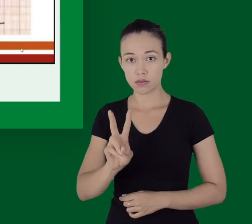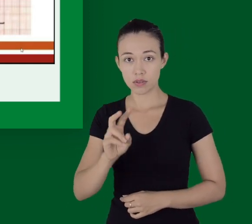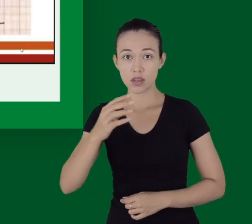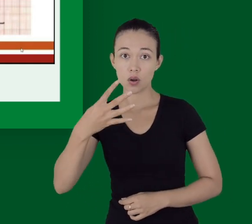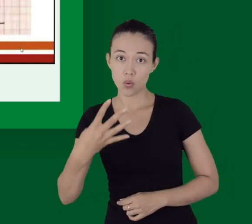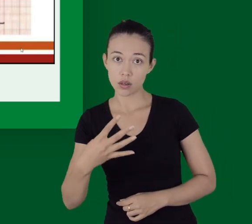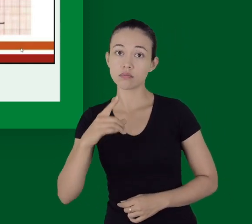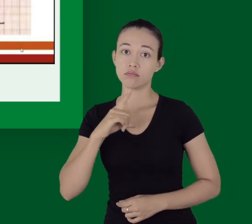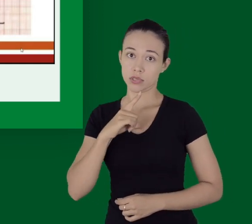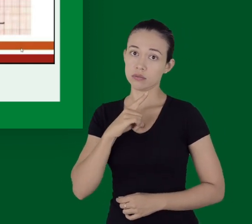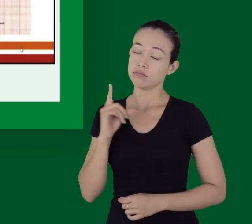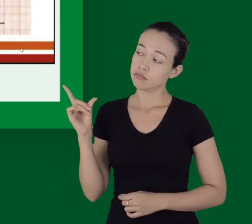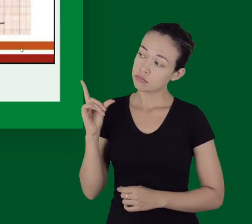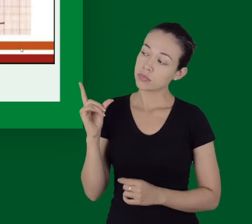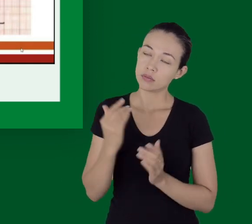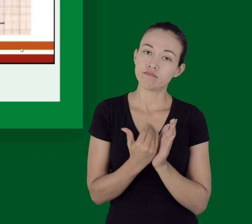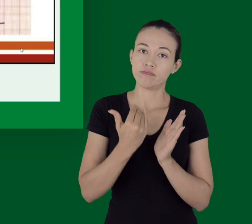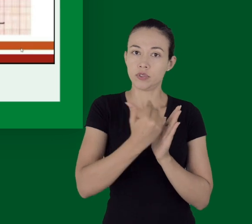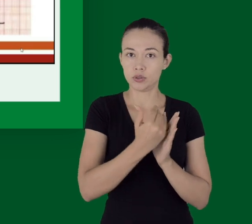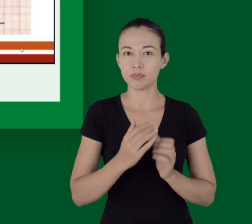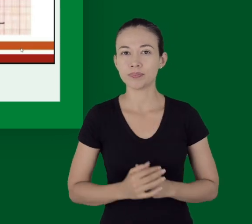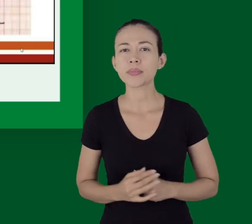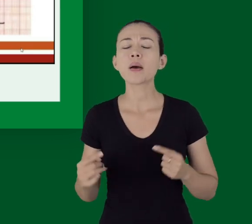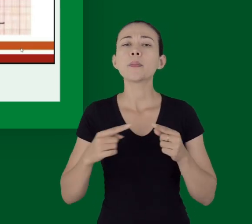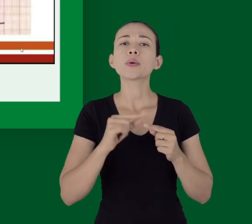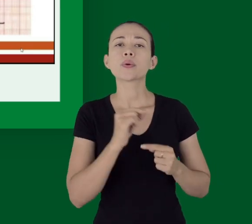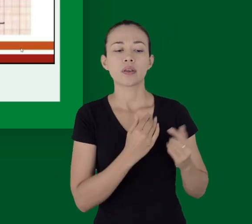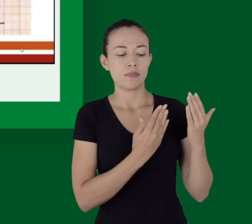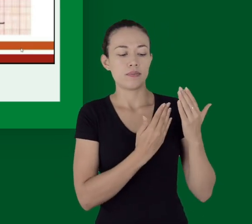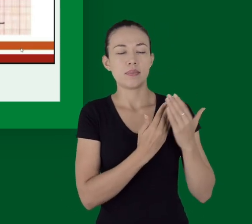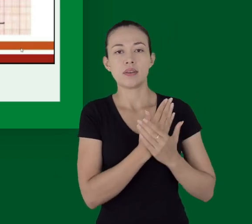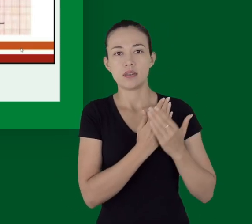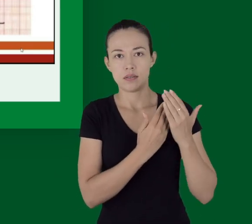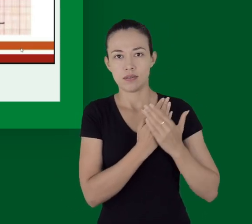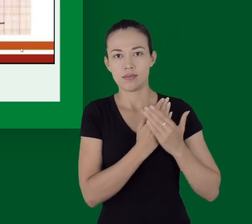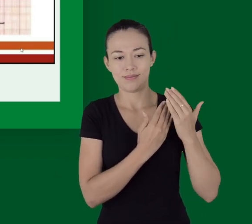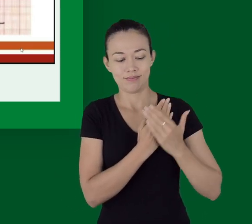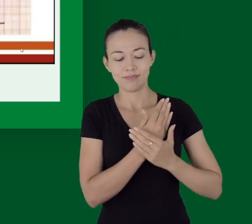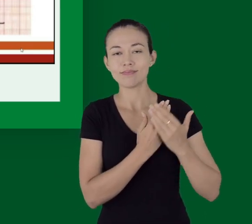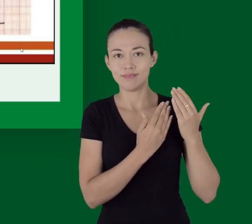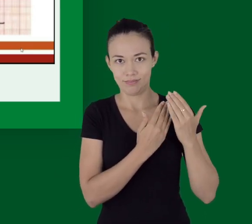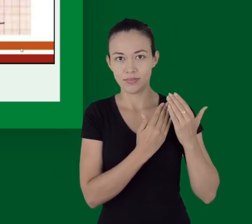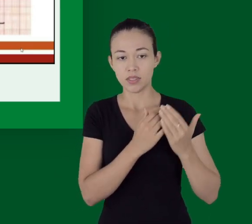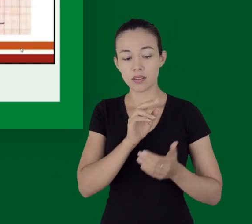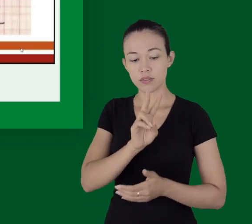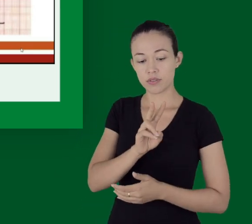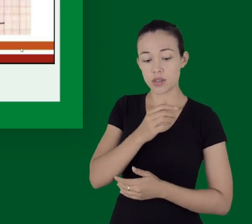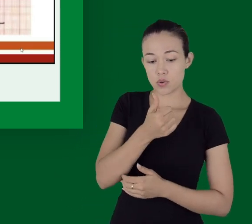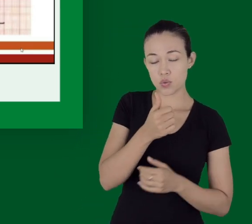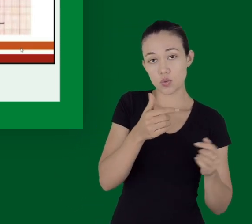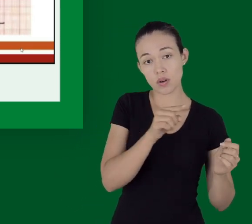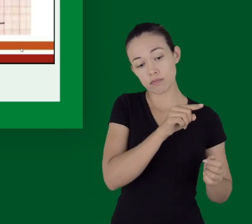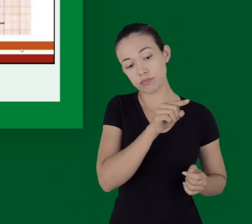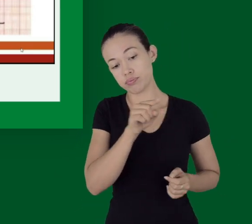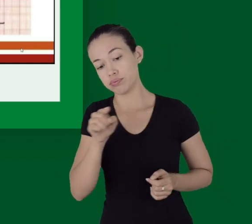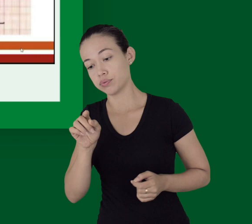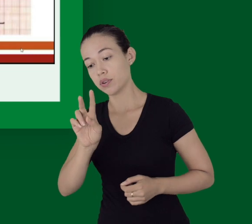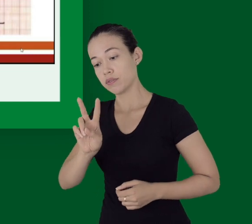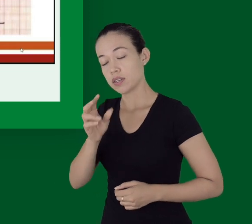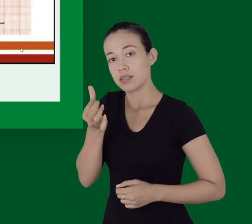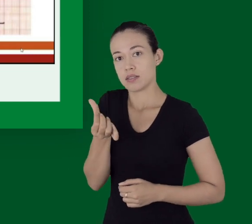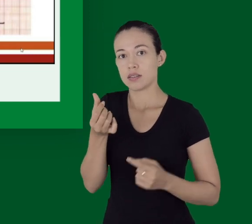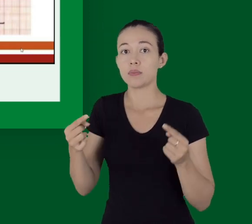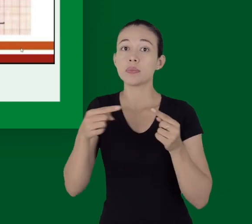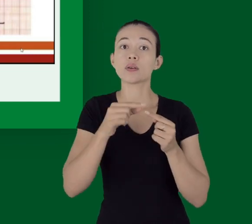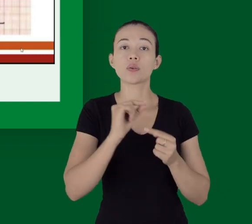supra em parede anterior. Porque V1 a V6, a gente vê parede anterior.